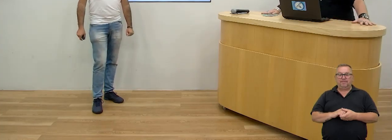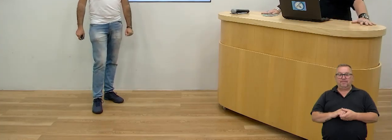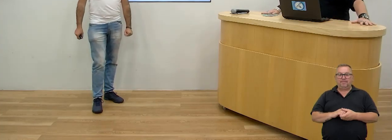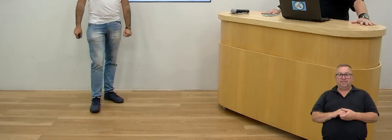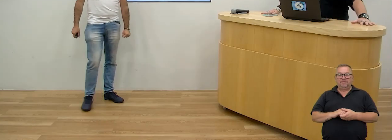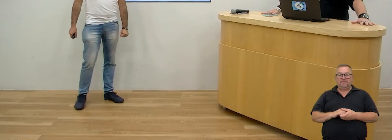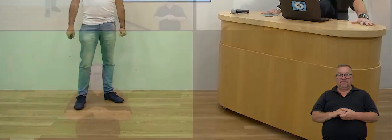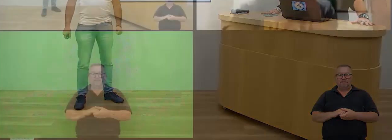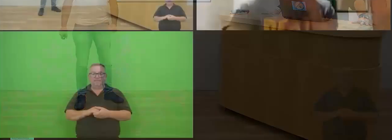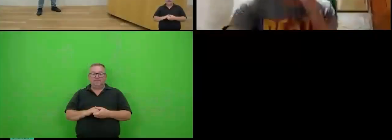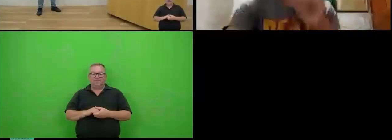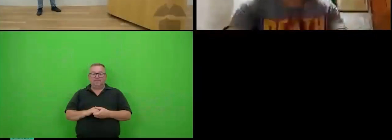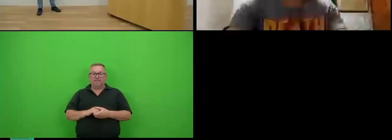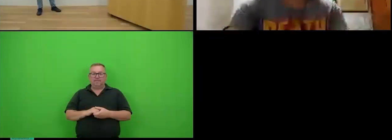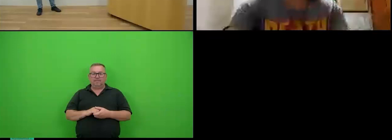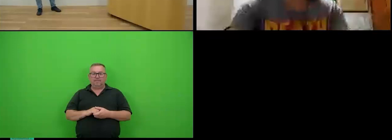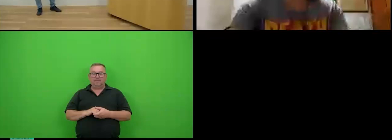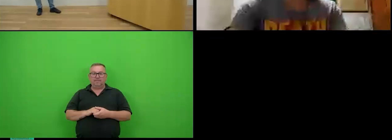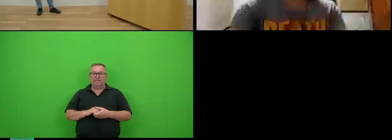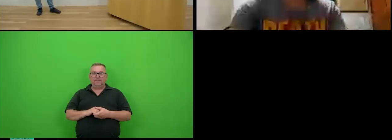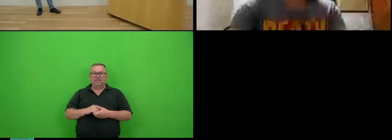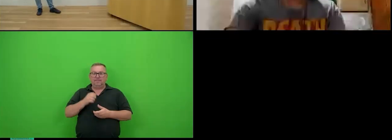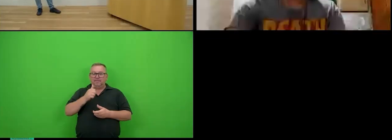Pode falar, Vitor.